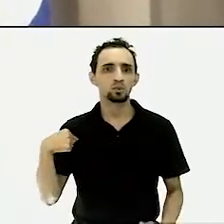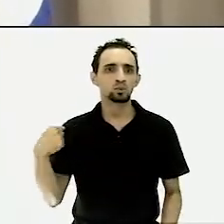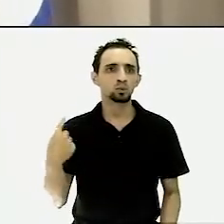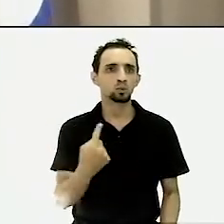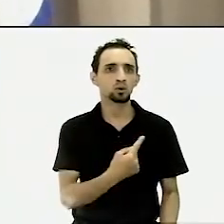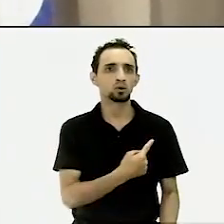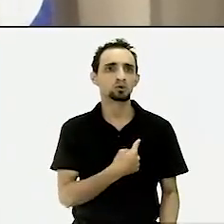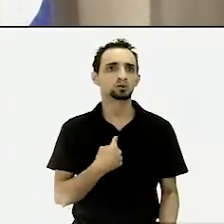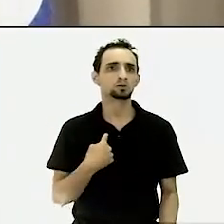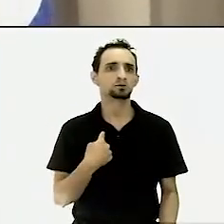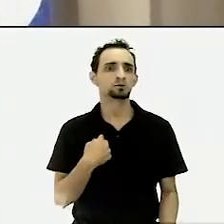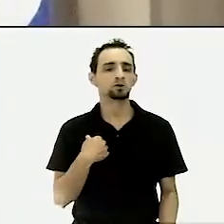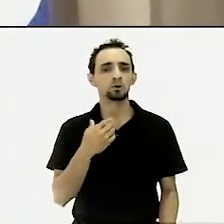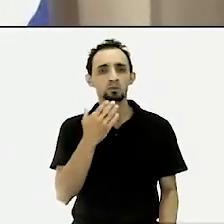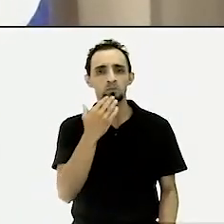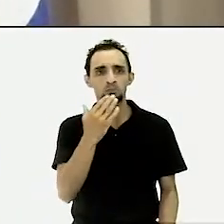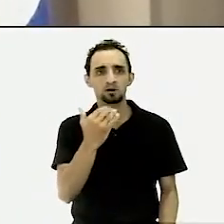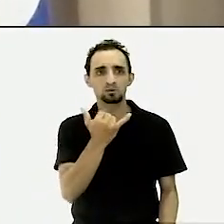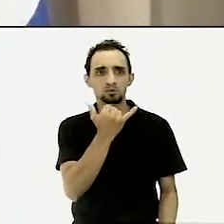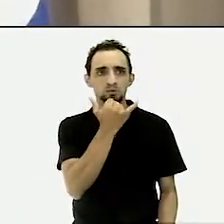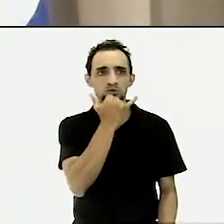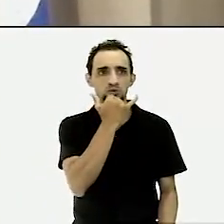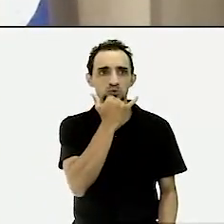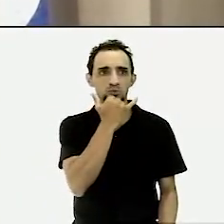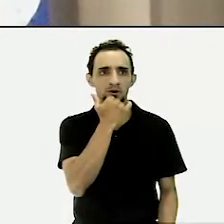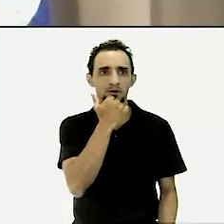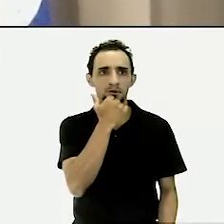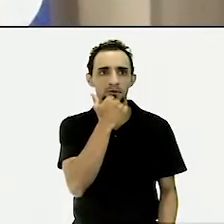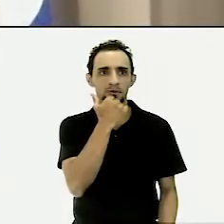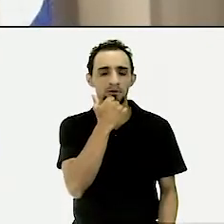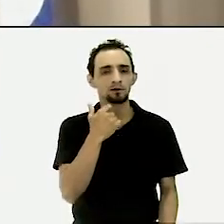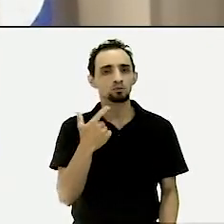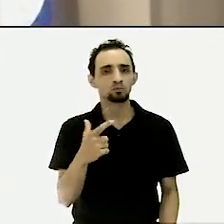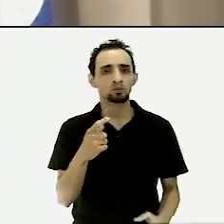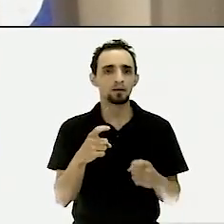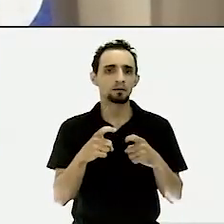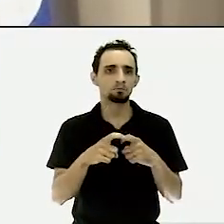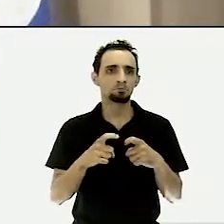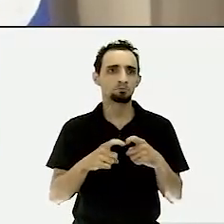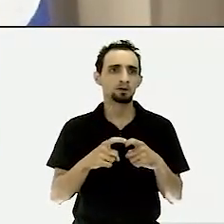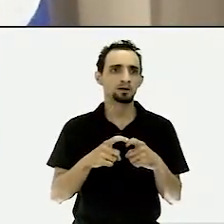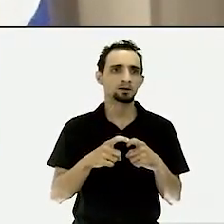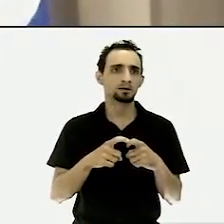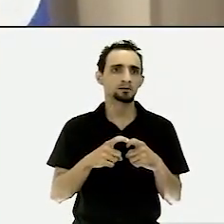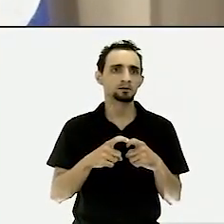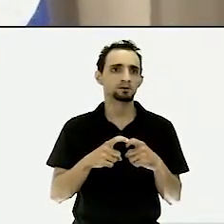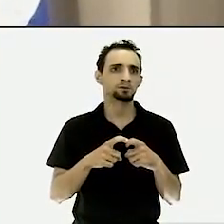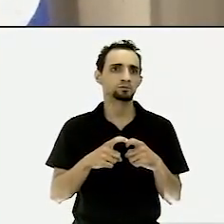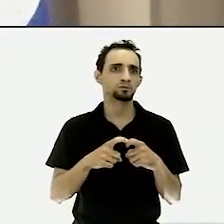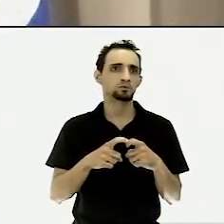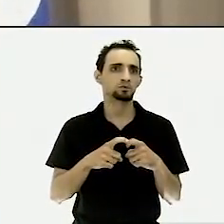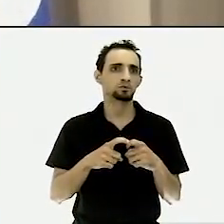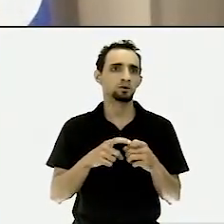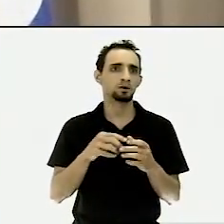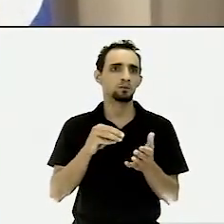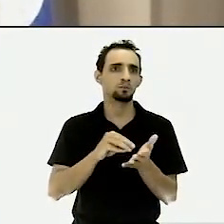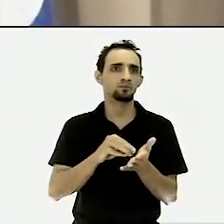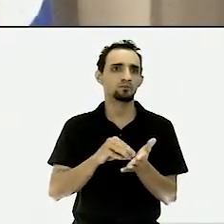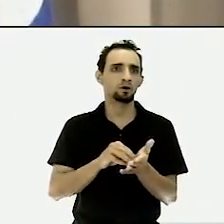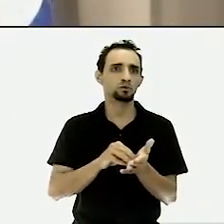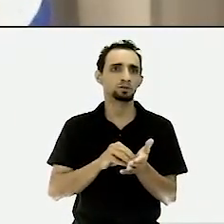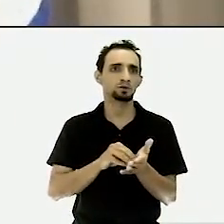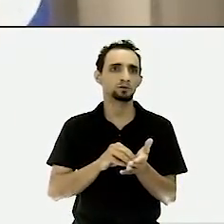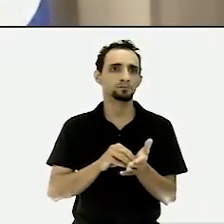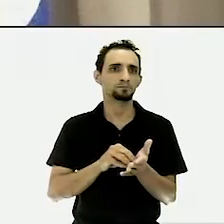desculpas, humildemente eu peço desculpas, por não ter conseguido isso anteriormente. Mas, enfim, conseguimos, e é uma vitória, e não tire